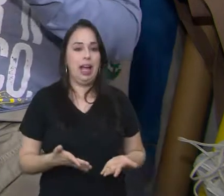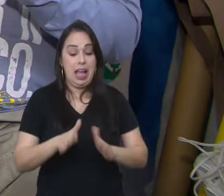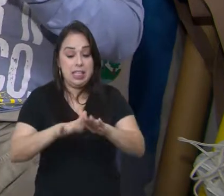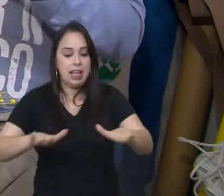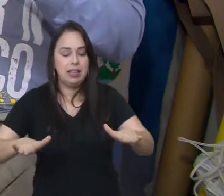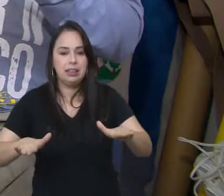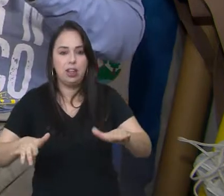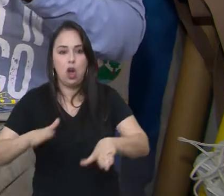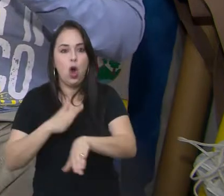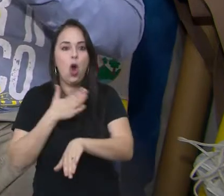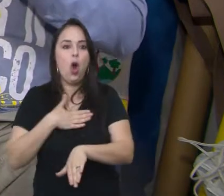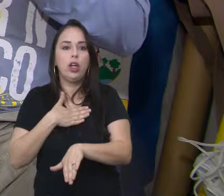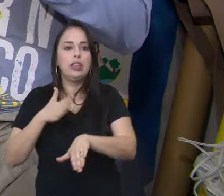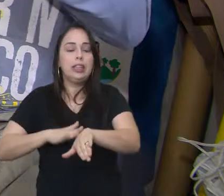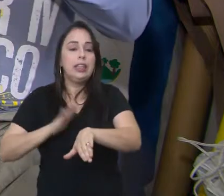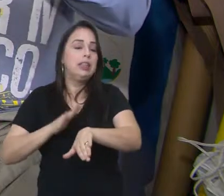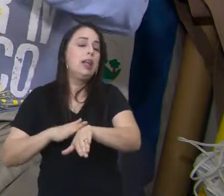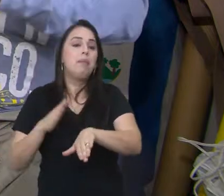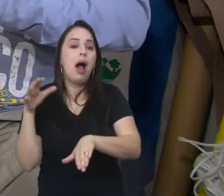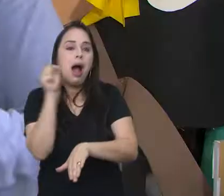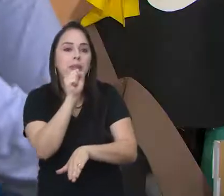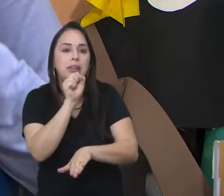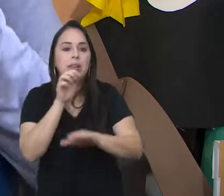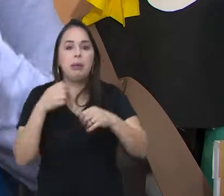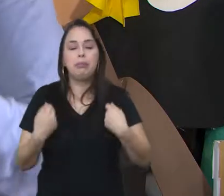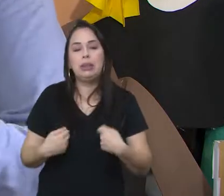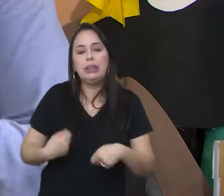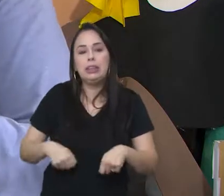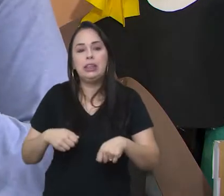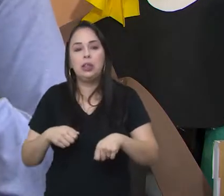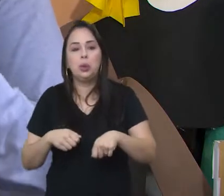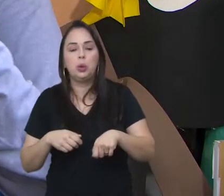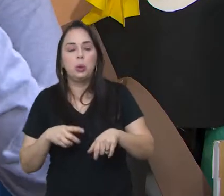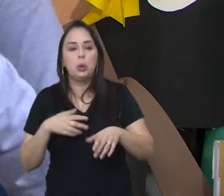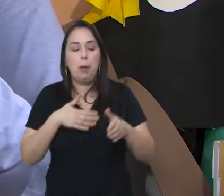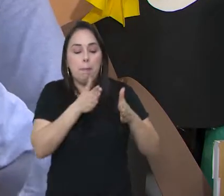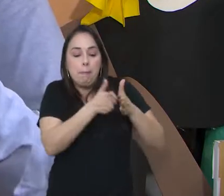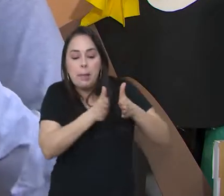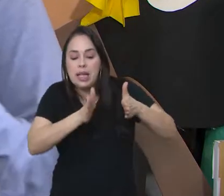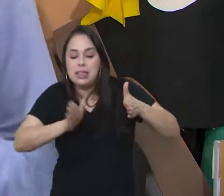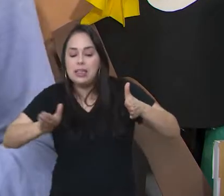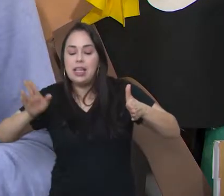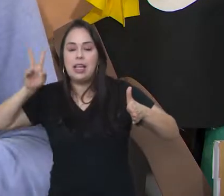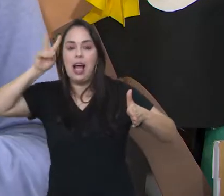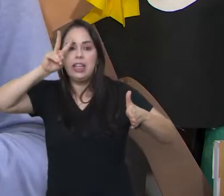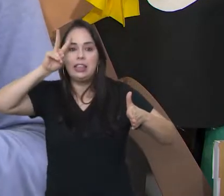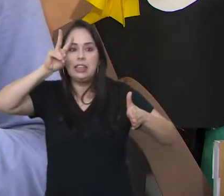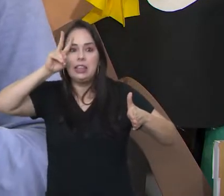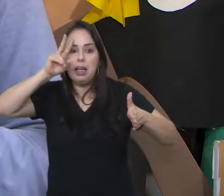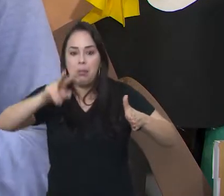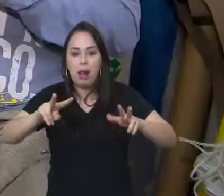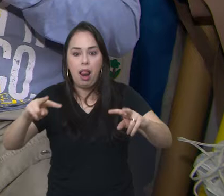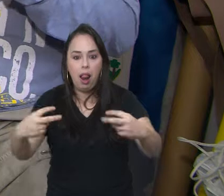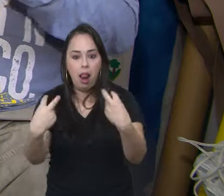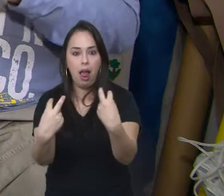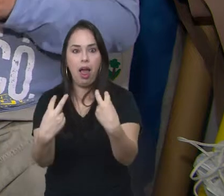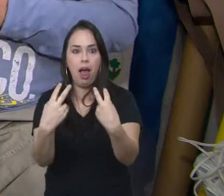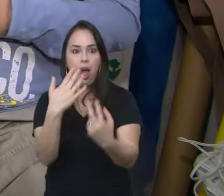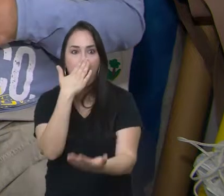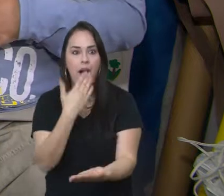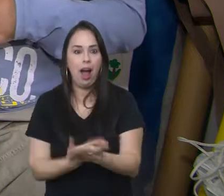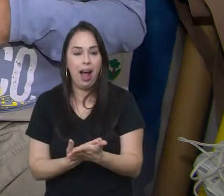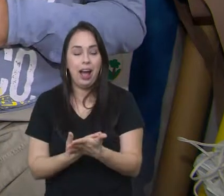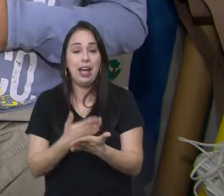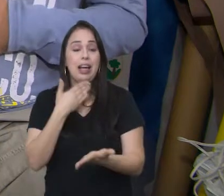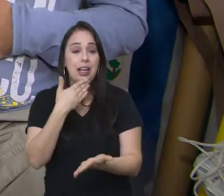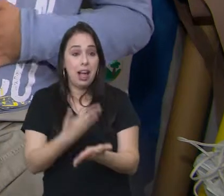rápida. Então, a gente tem que ter uma sequência de coisas que vai atrair a criança. Então,